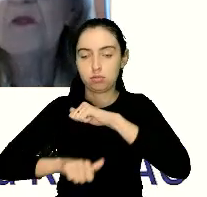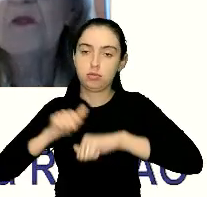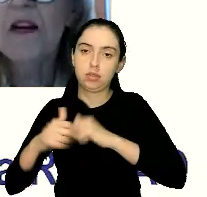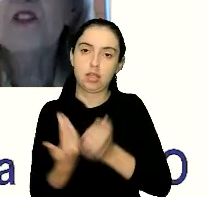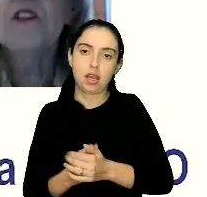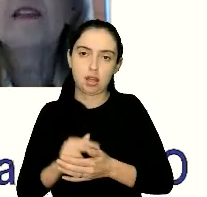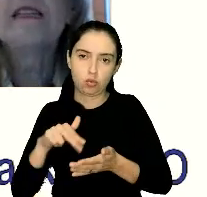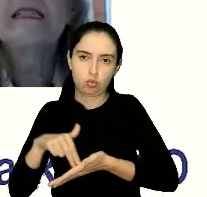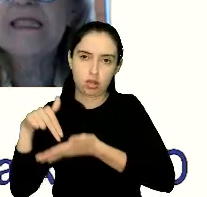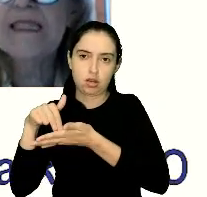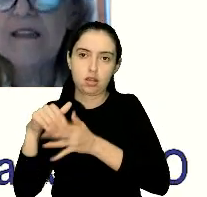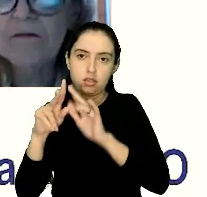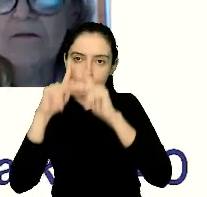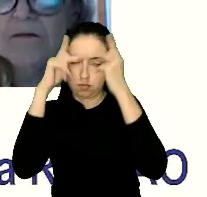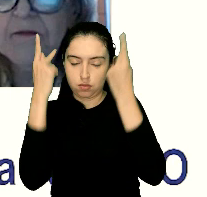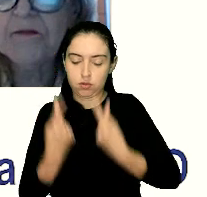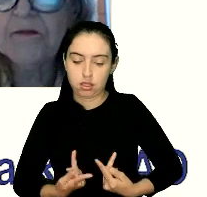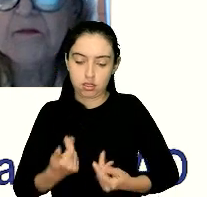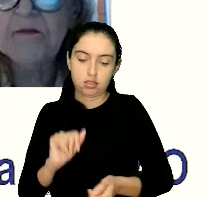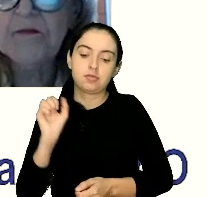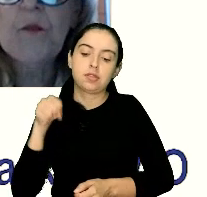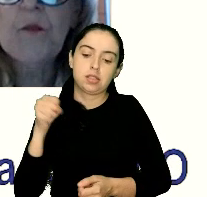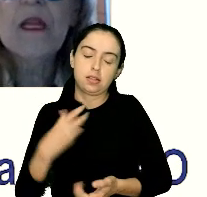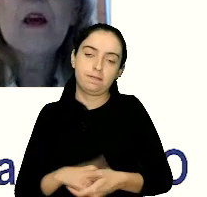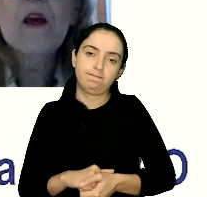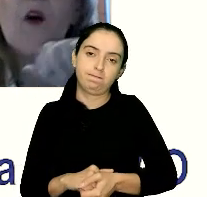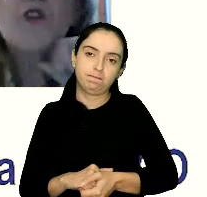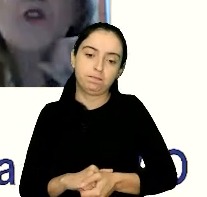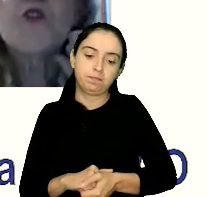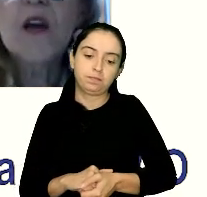comportamento da humanidade, sim.